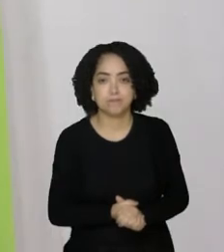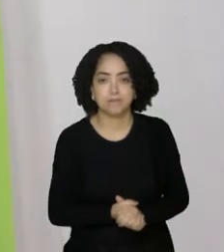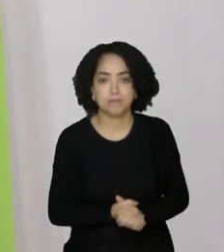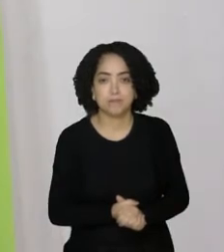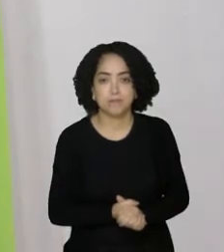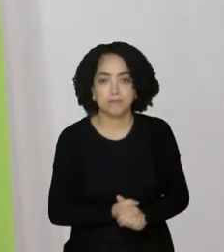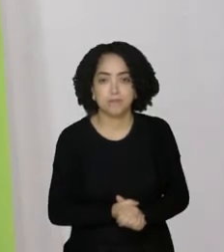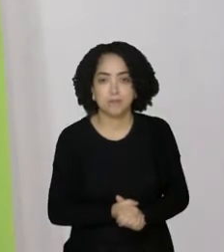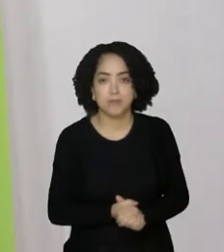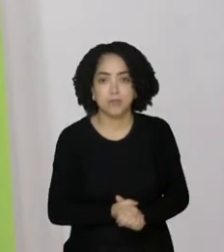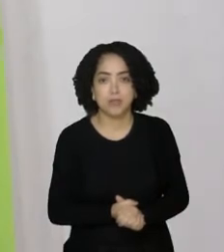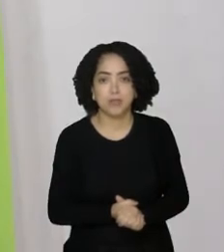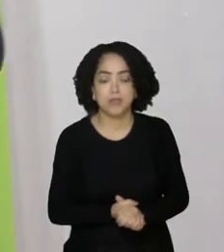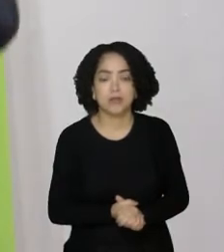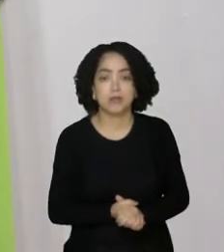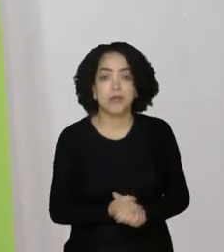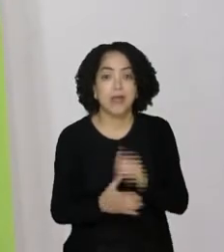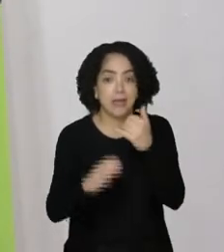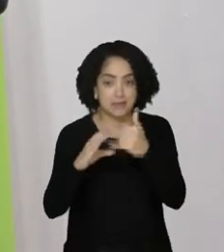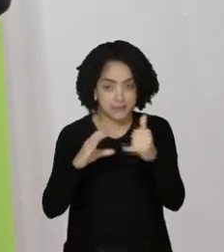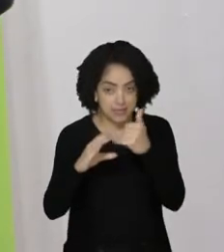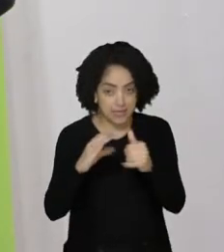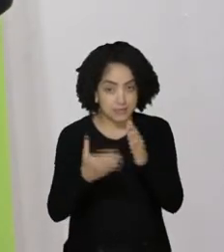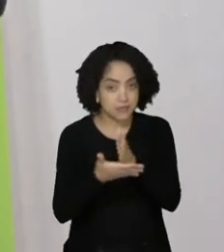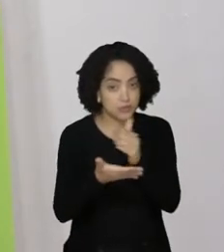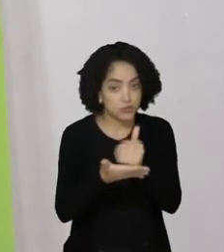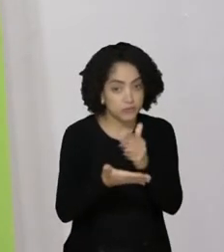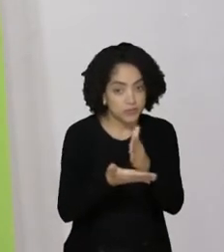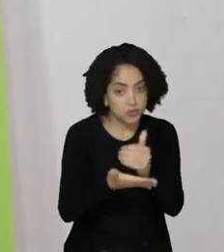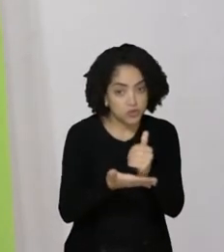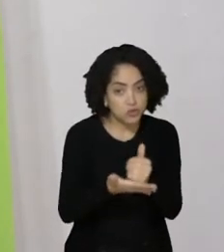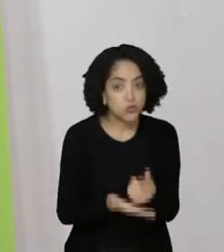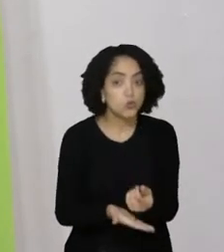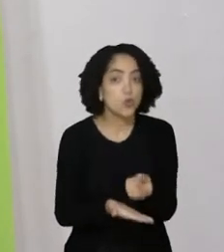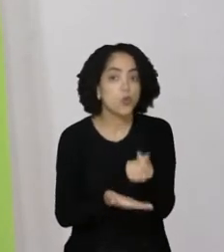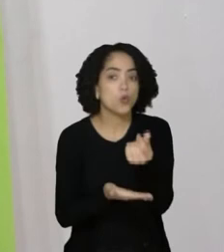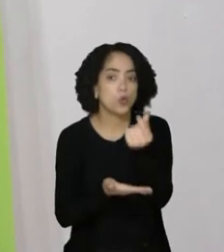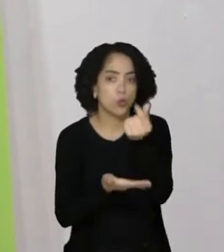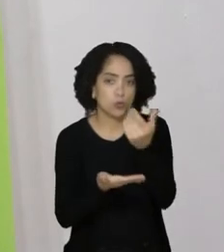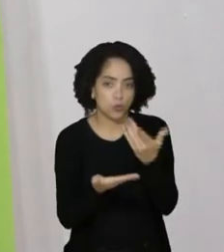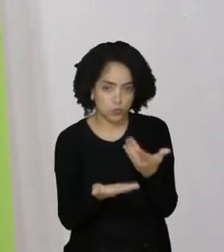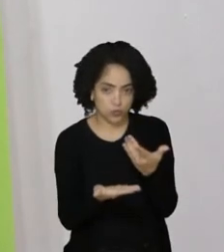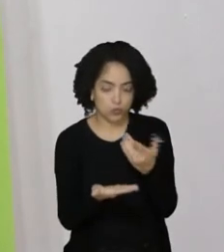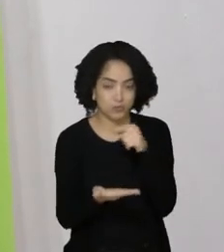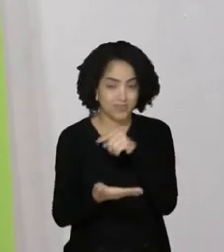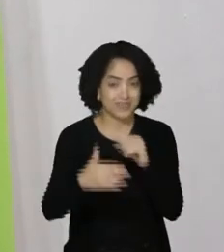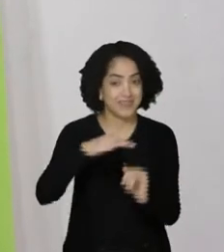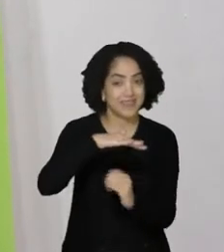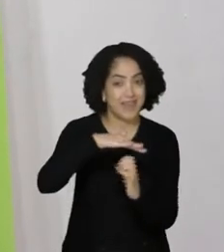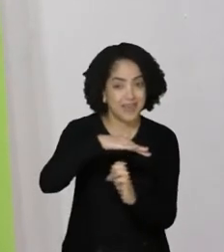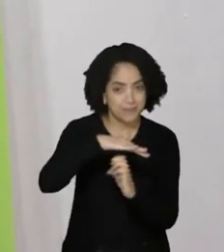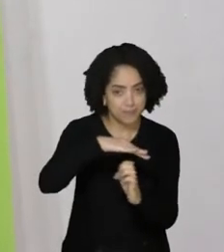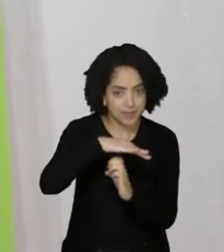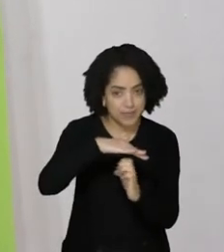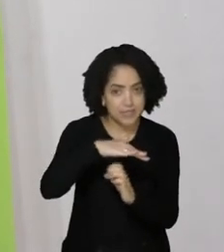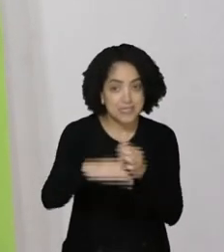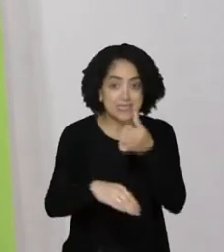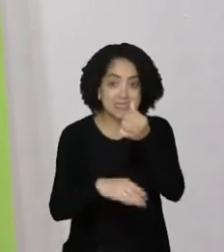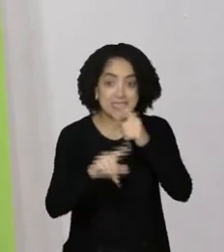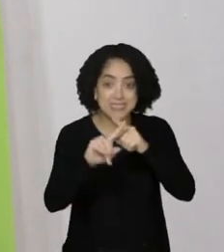plenário A celesque tá dividindo o lucro da empresa seis vezes